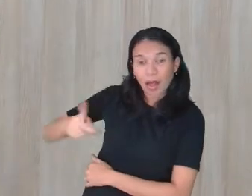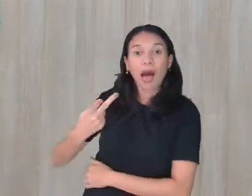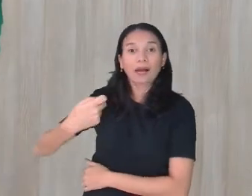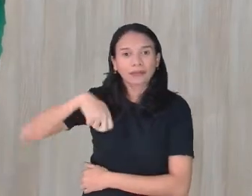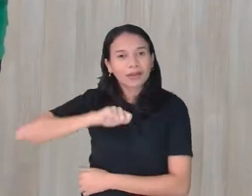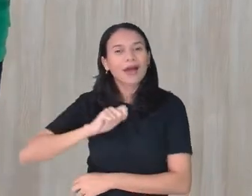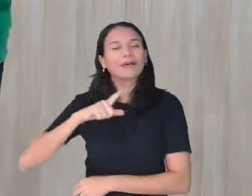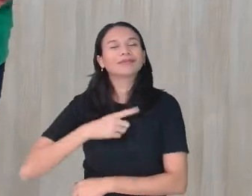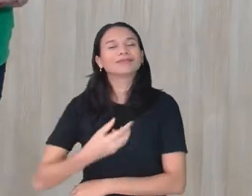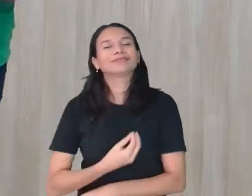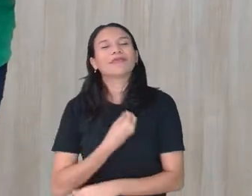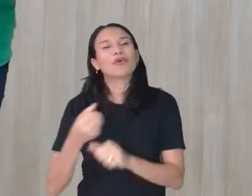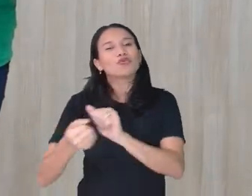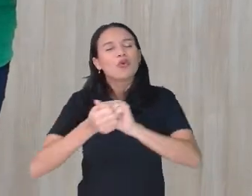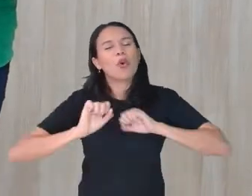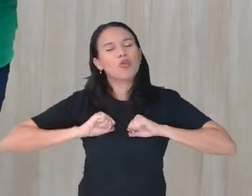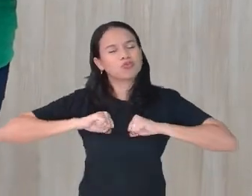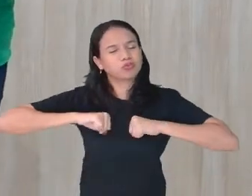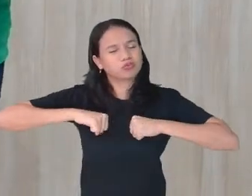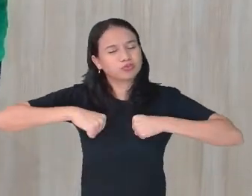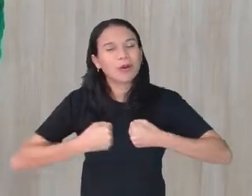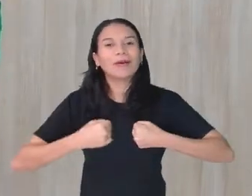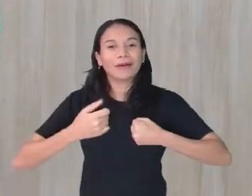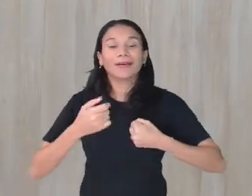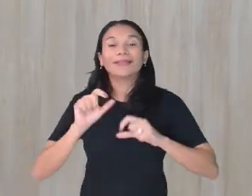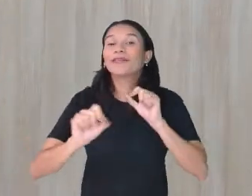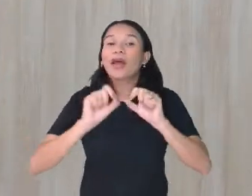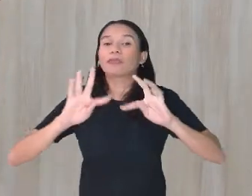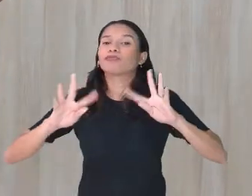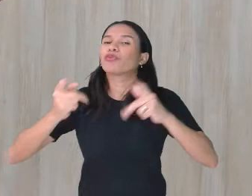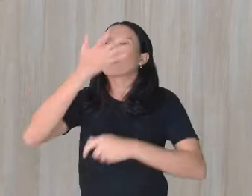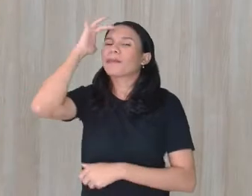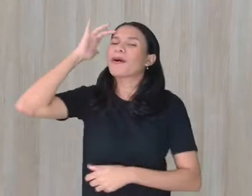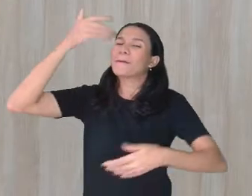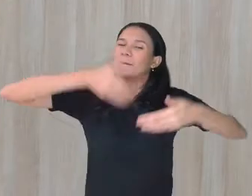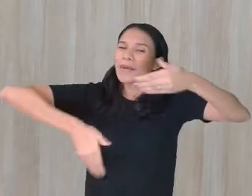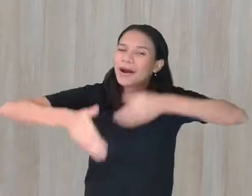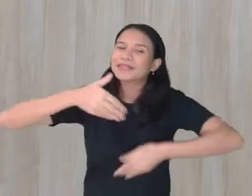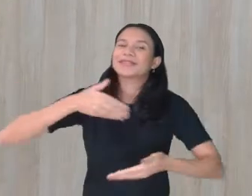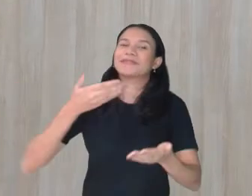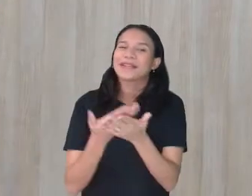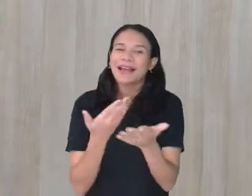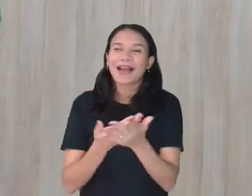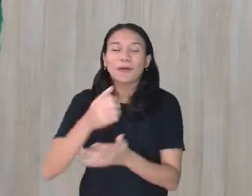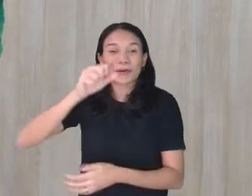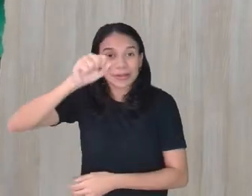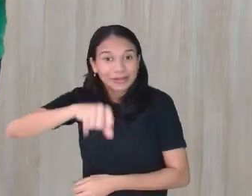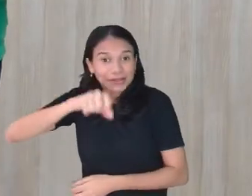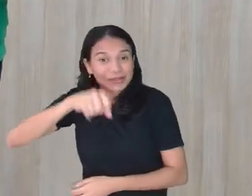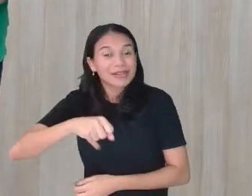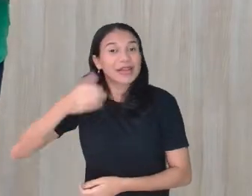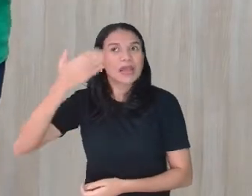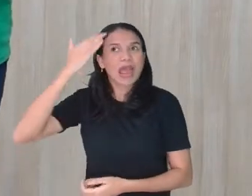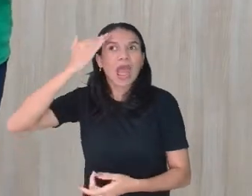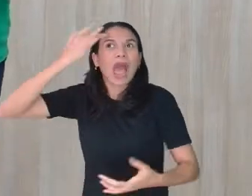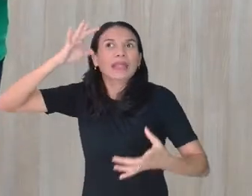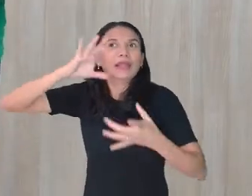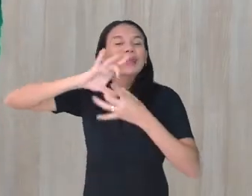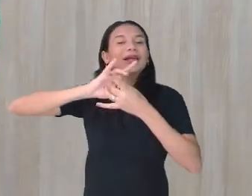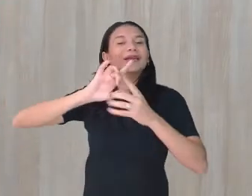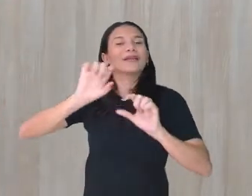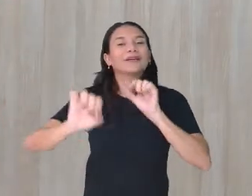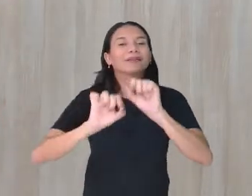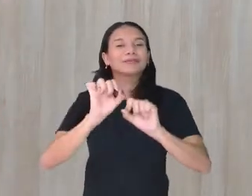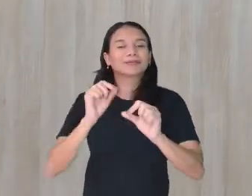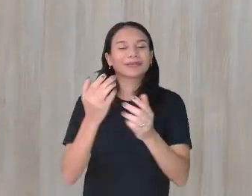Libras, que está aí, pessoal, se esforçando para que todos possam participar dessa aula, para que todos possam compreender aquilo que a gente